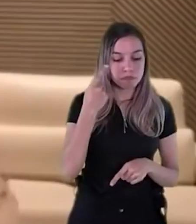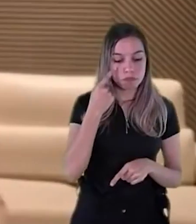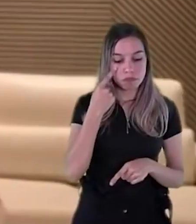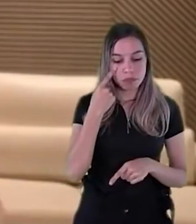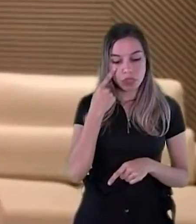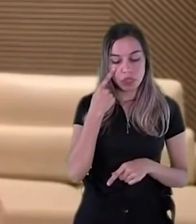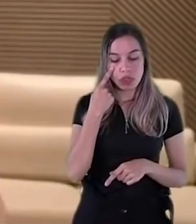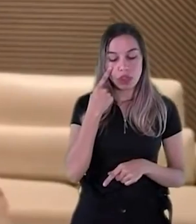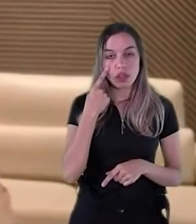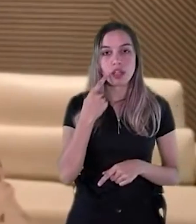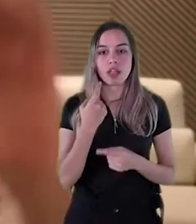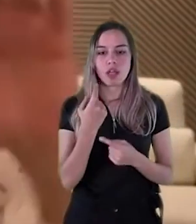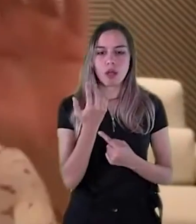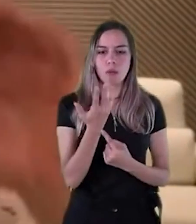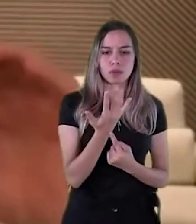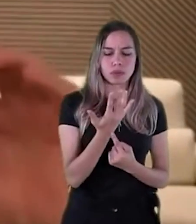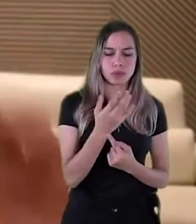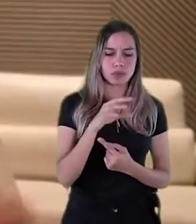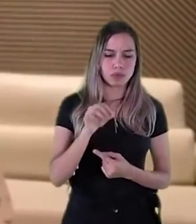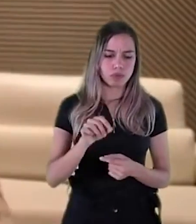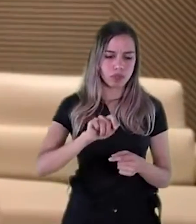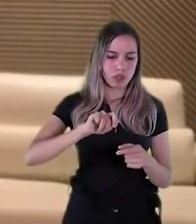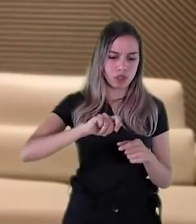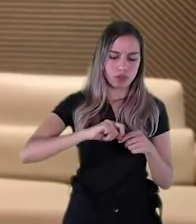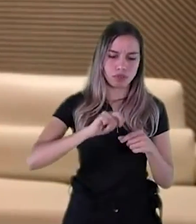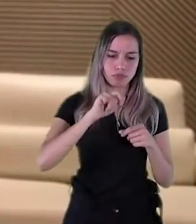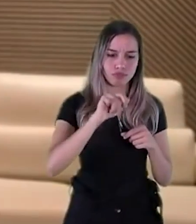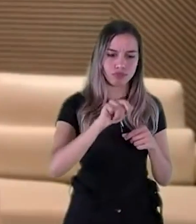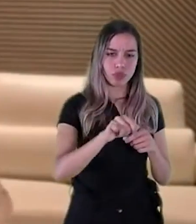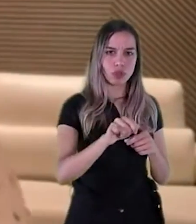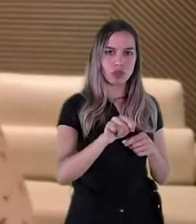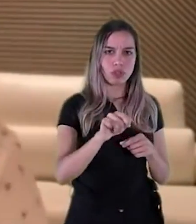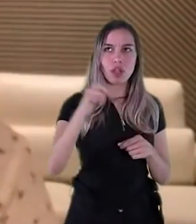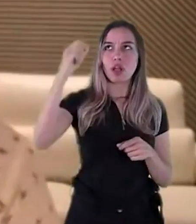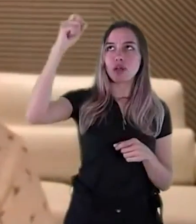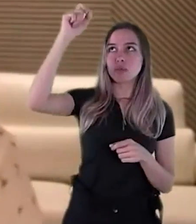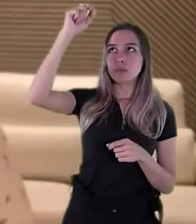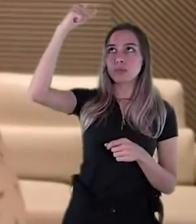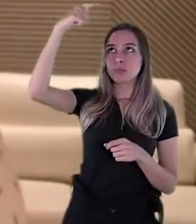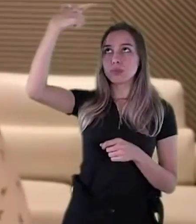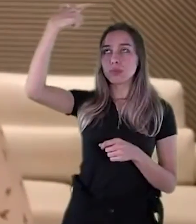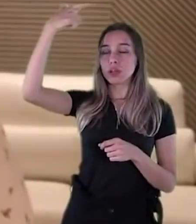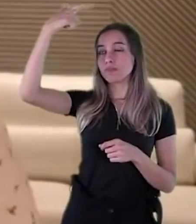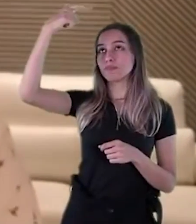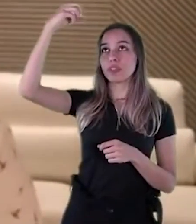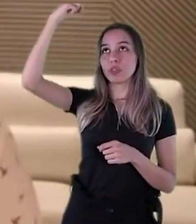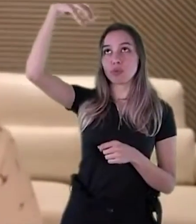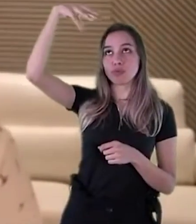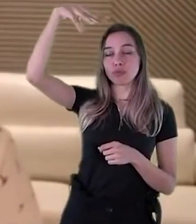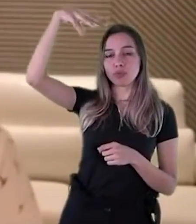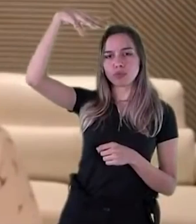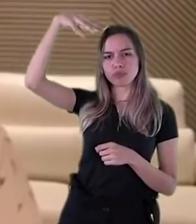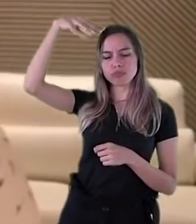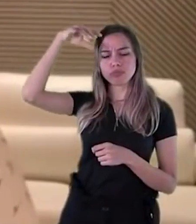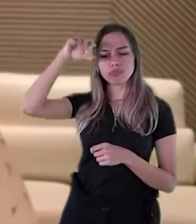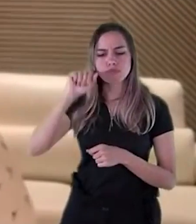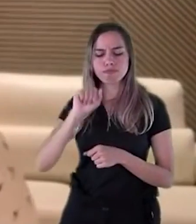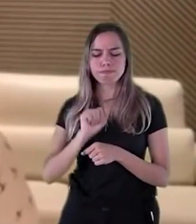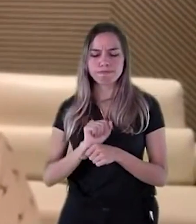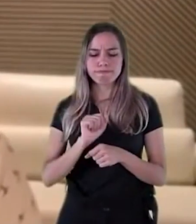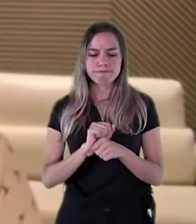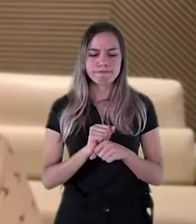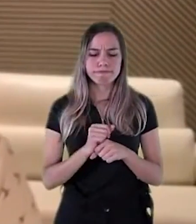velinha perfumada, eu deixo a luz do jeito certo, eu crio um ritual, porque para mim, toda